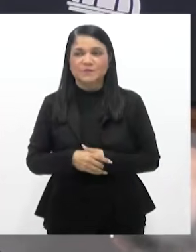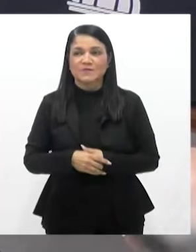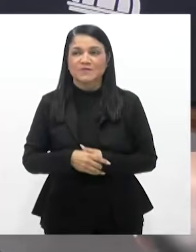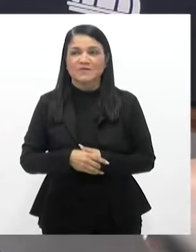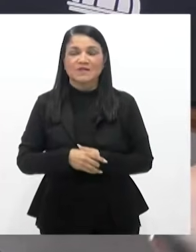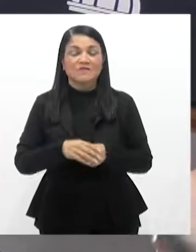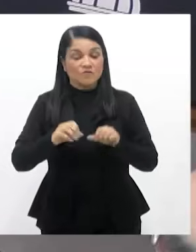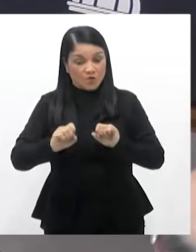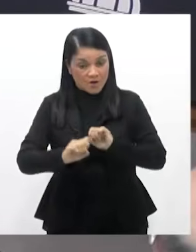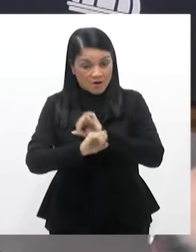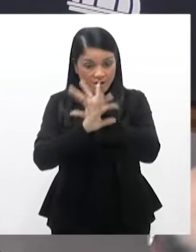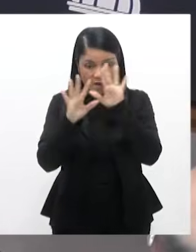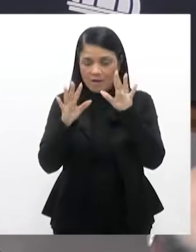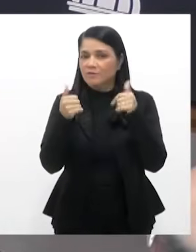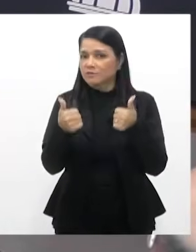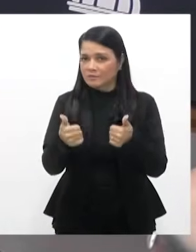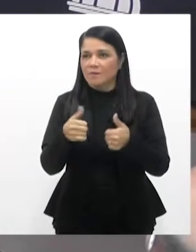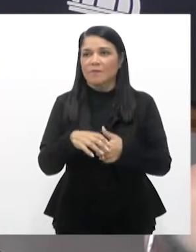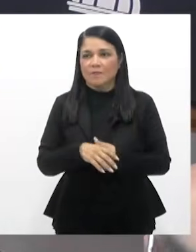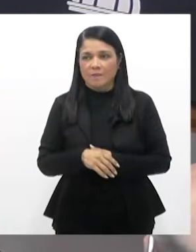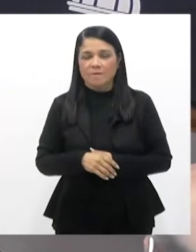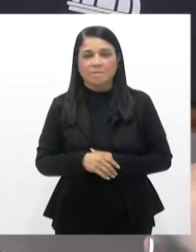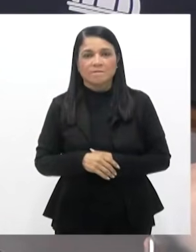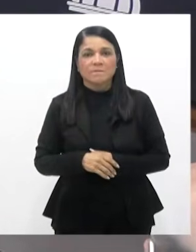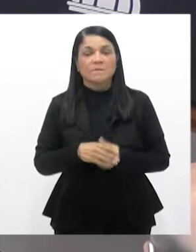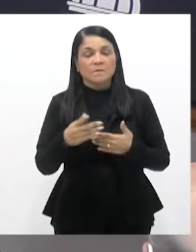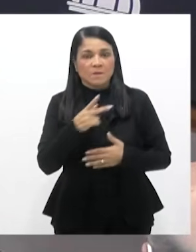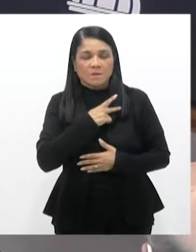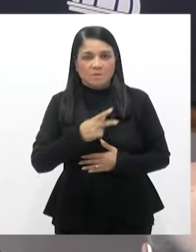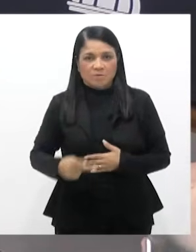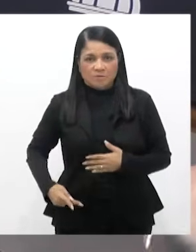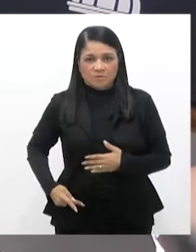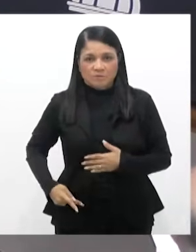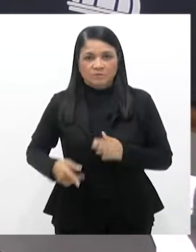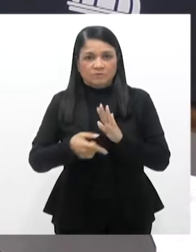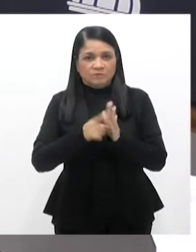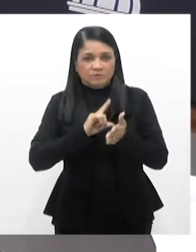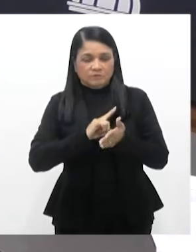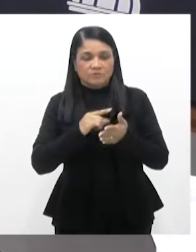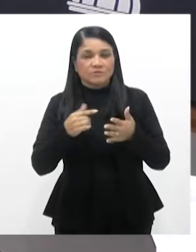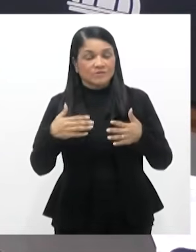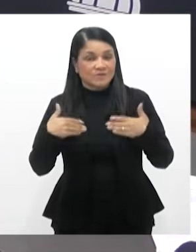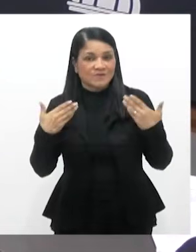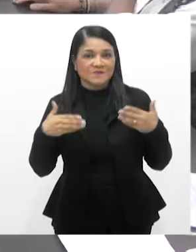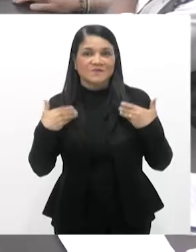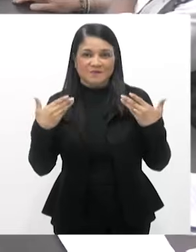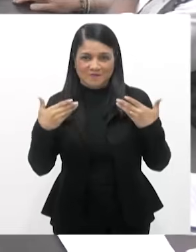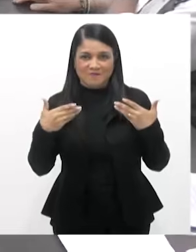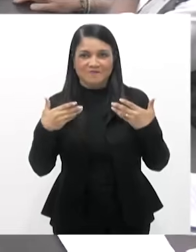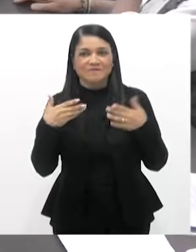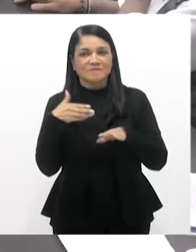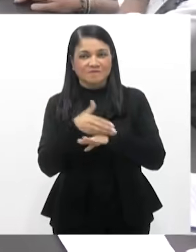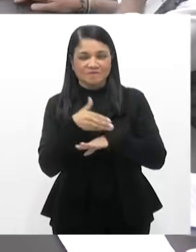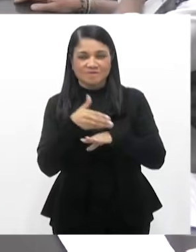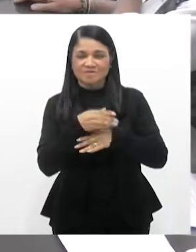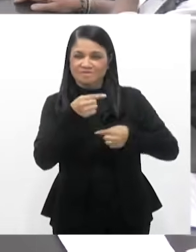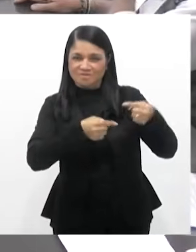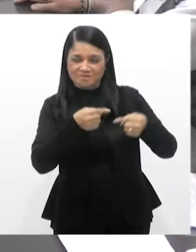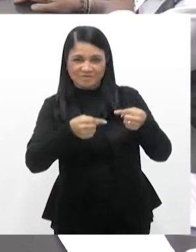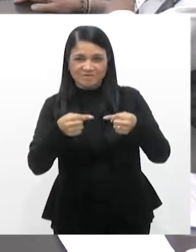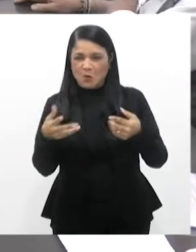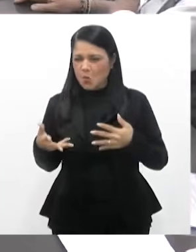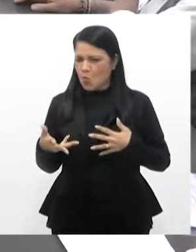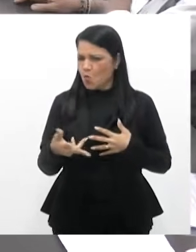e esclarecedor. Presidente, antes de mais nada, queria externar aqui minha alegria de participar de um debate tão